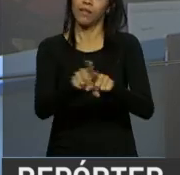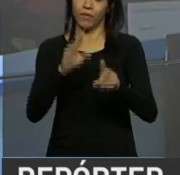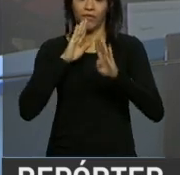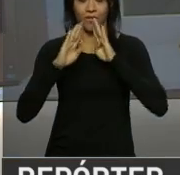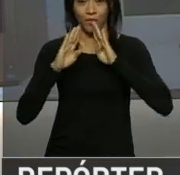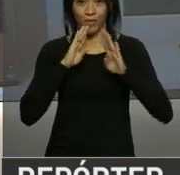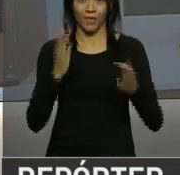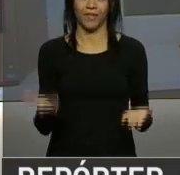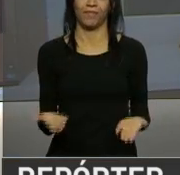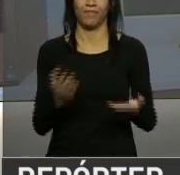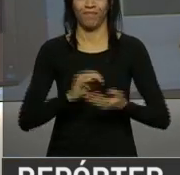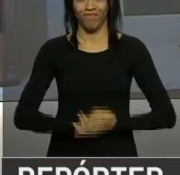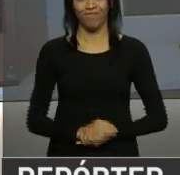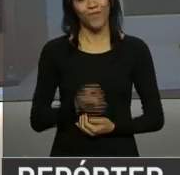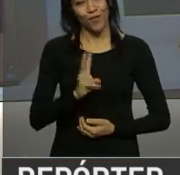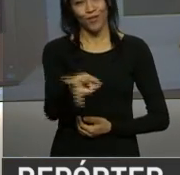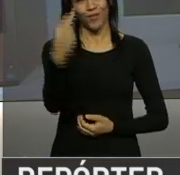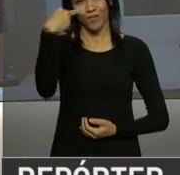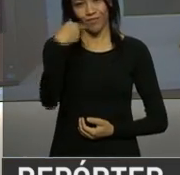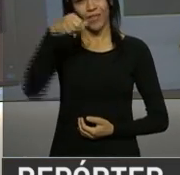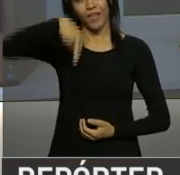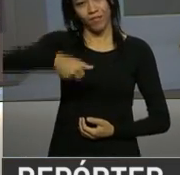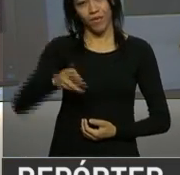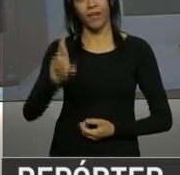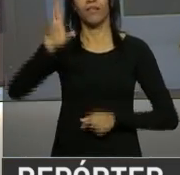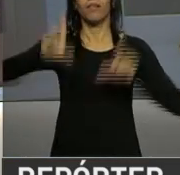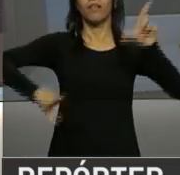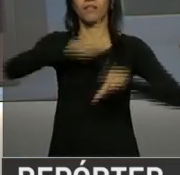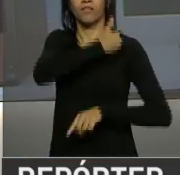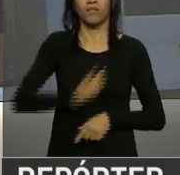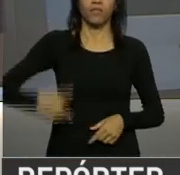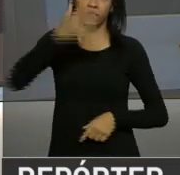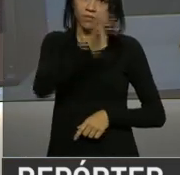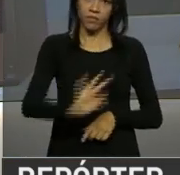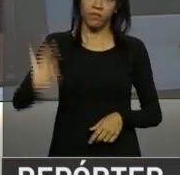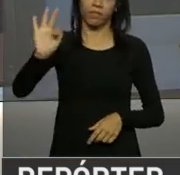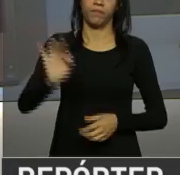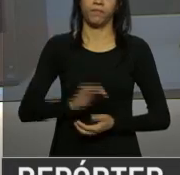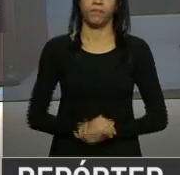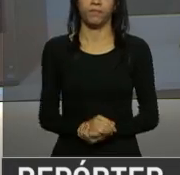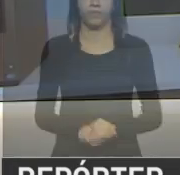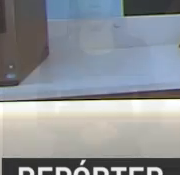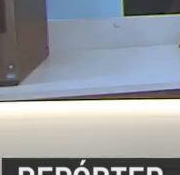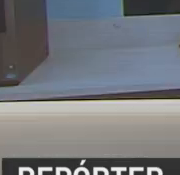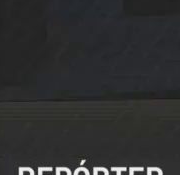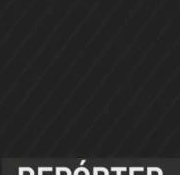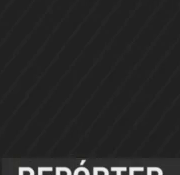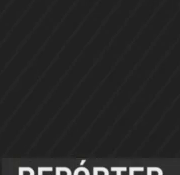Facebook. Continue com a gente aqui na NBR, a TV do Governo Federal.